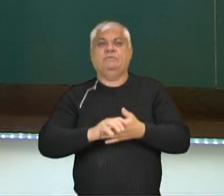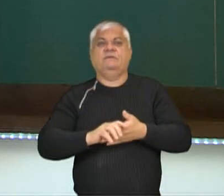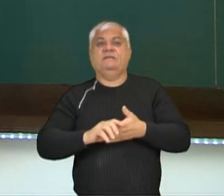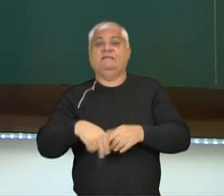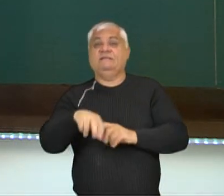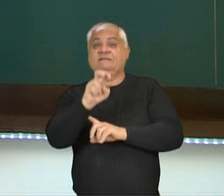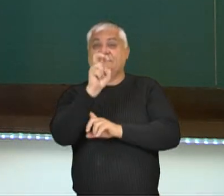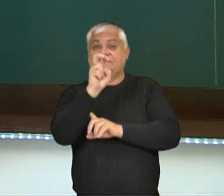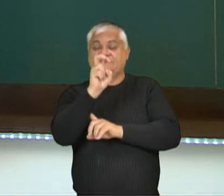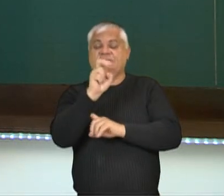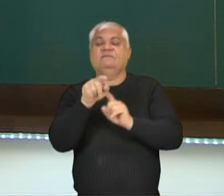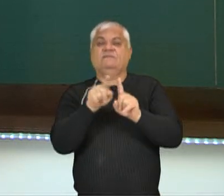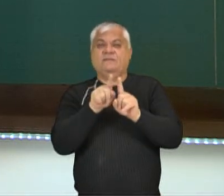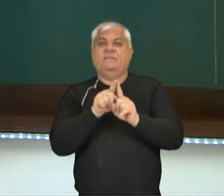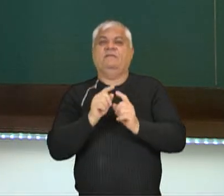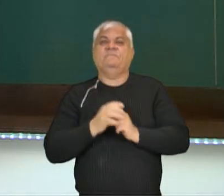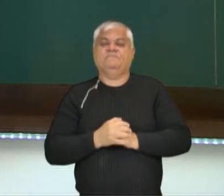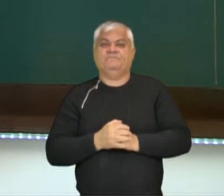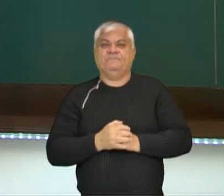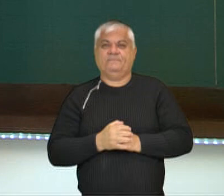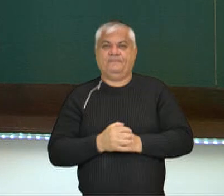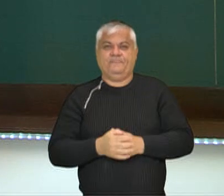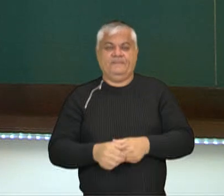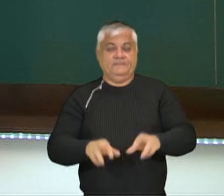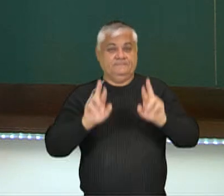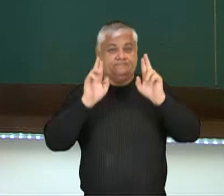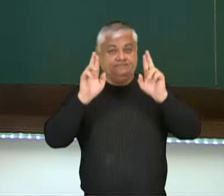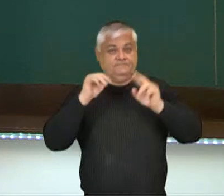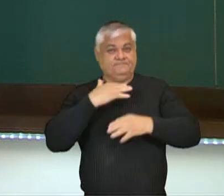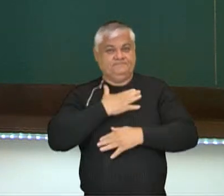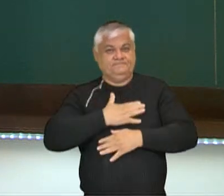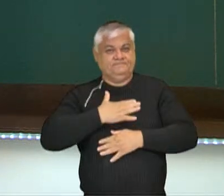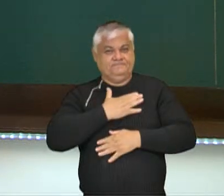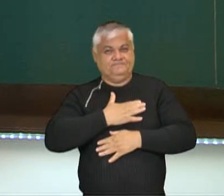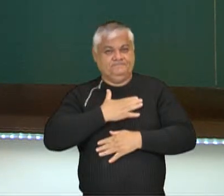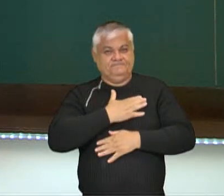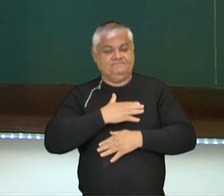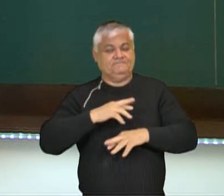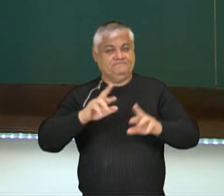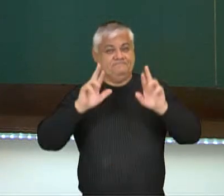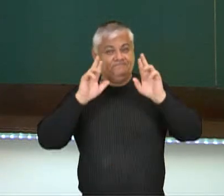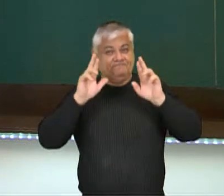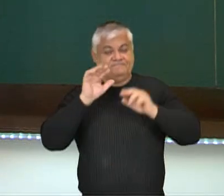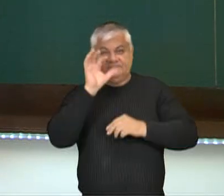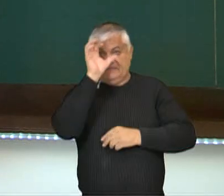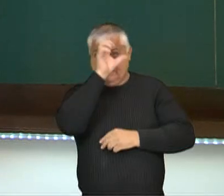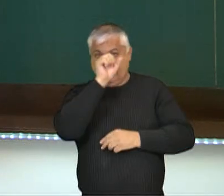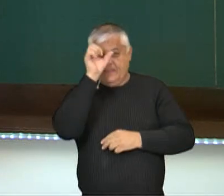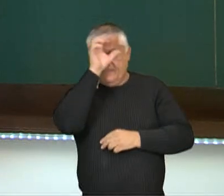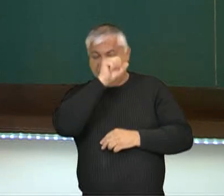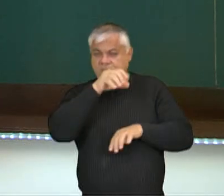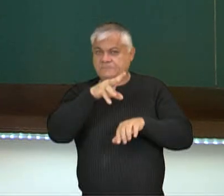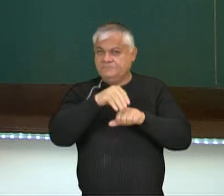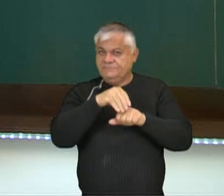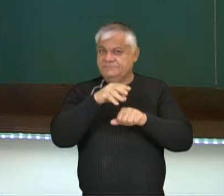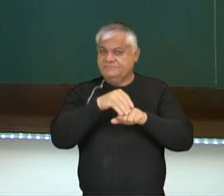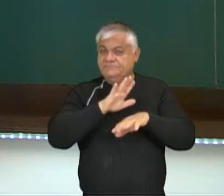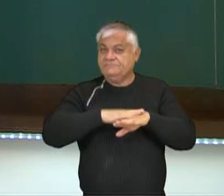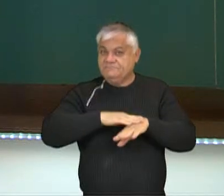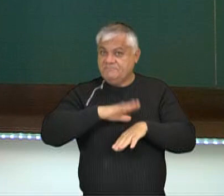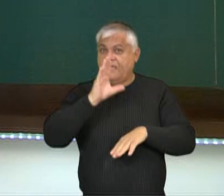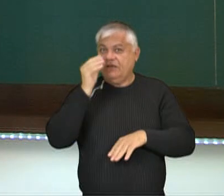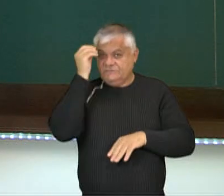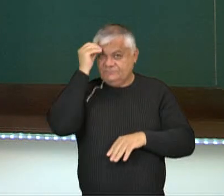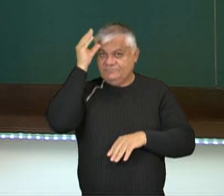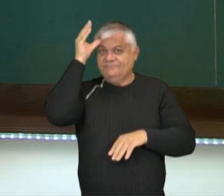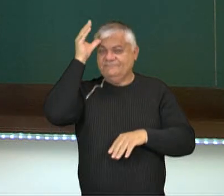conceito de germinação. Espero que você tenha gostado da aula, espero que você tenha aprendido mais do que você já sabia,